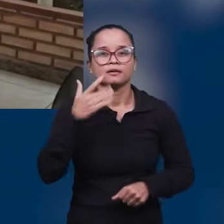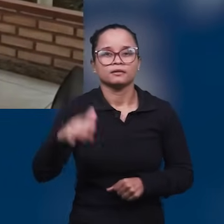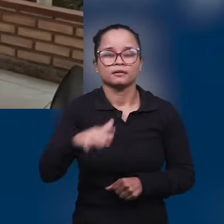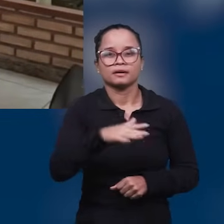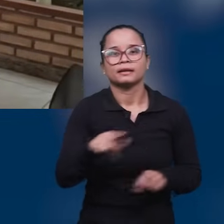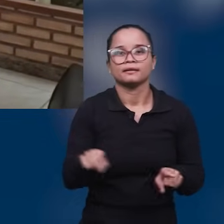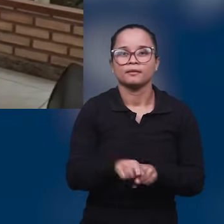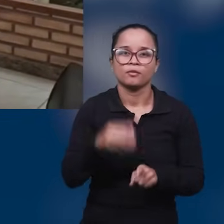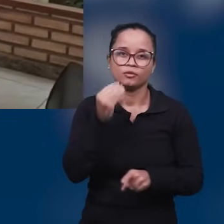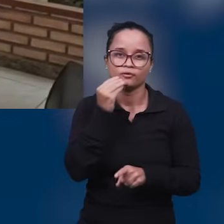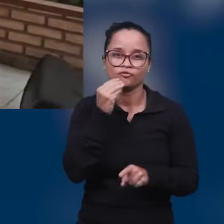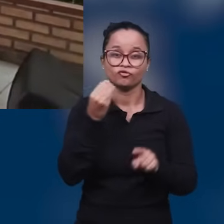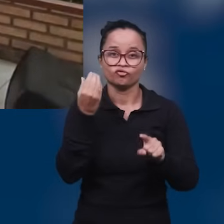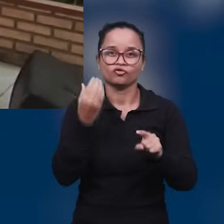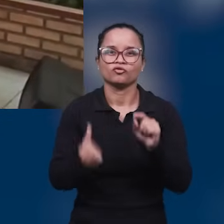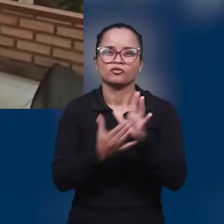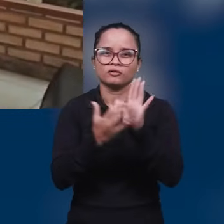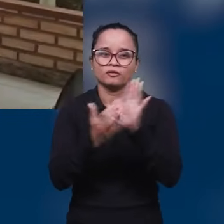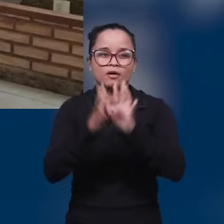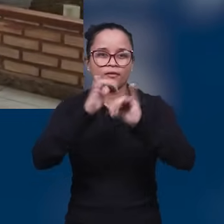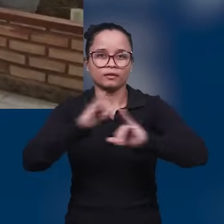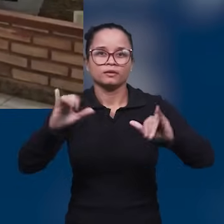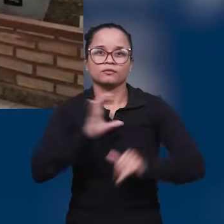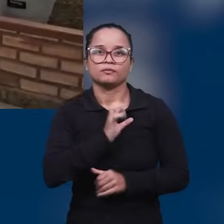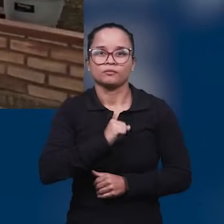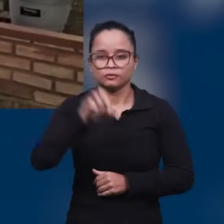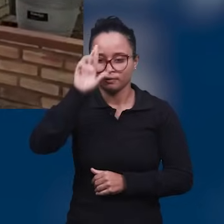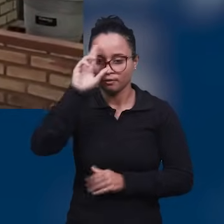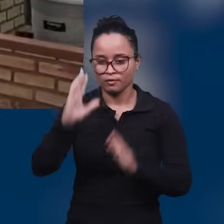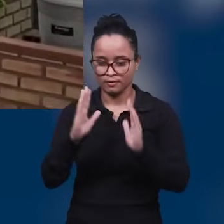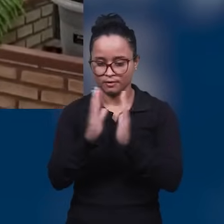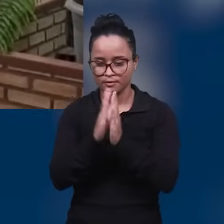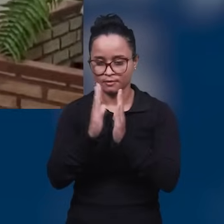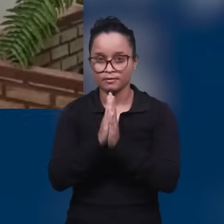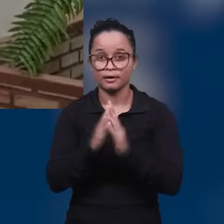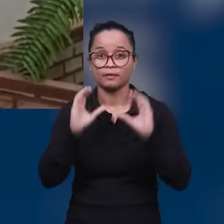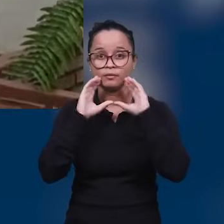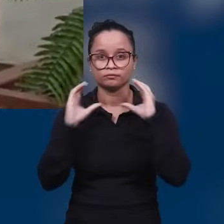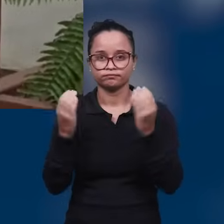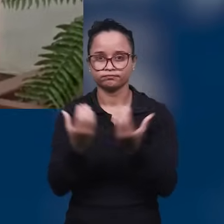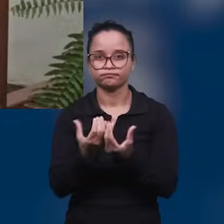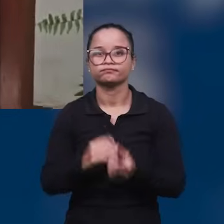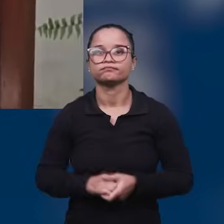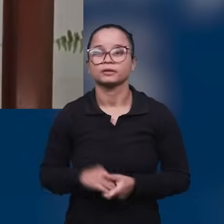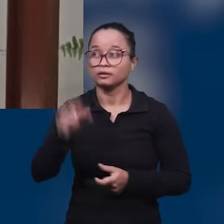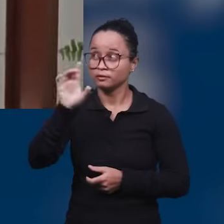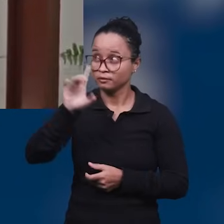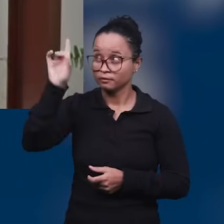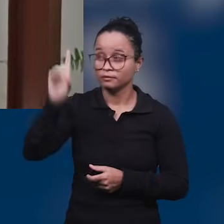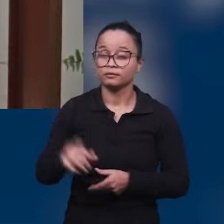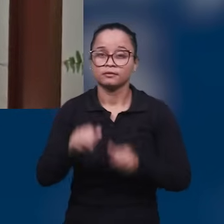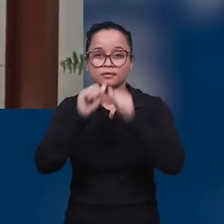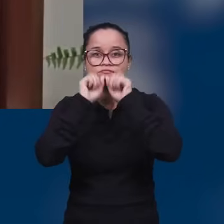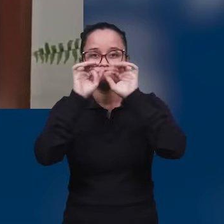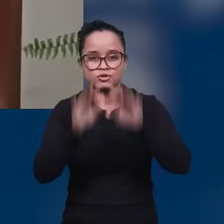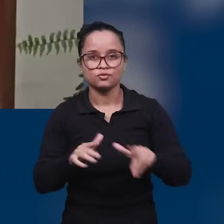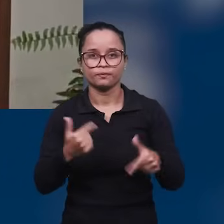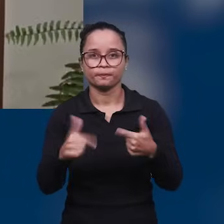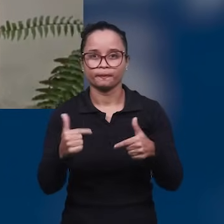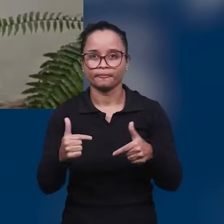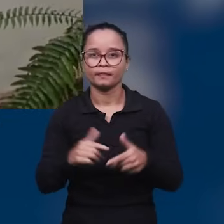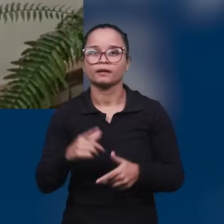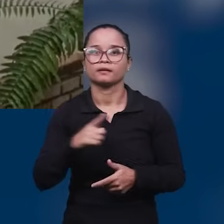eternidade. E pela tarde, esse mesmo número de alunos que estuda no turno vespertino seguiu ao templo. No